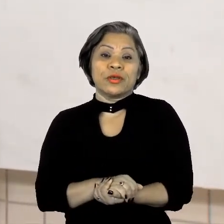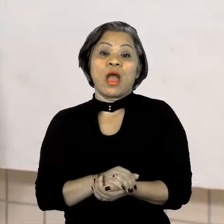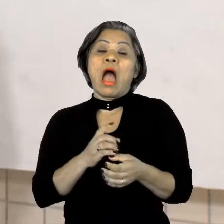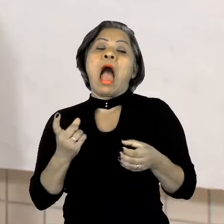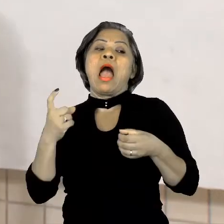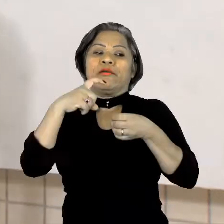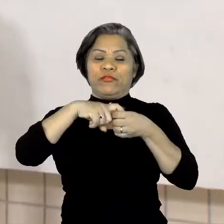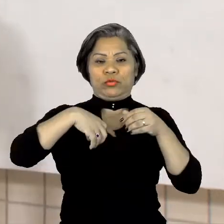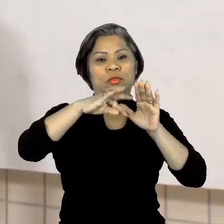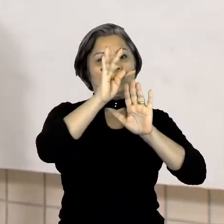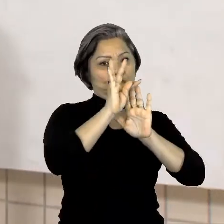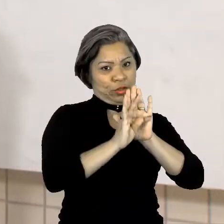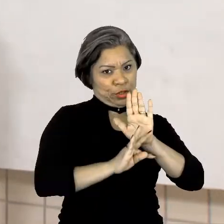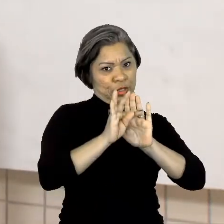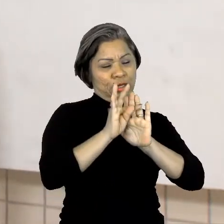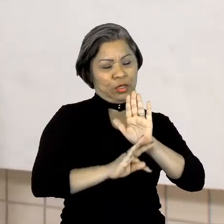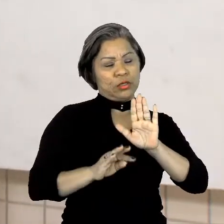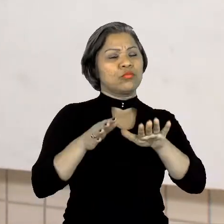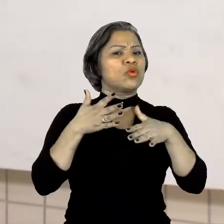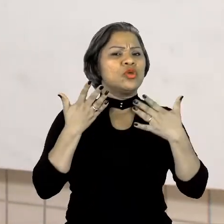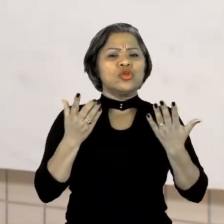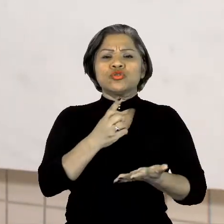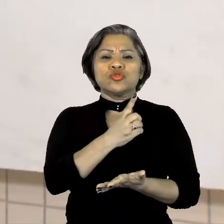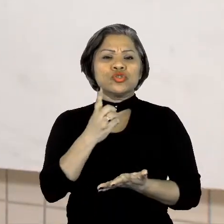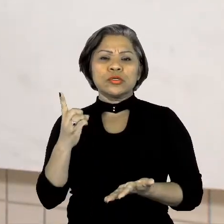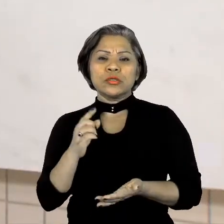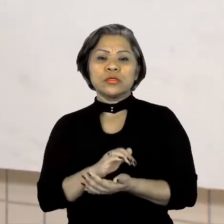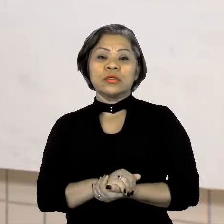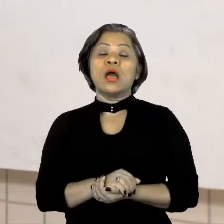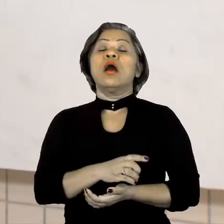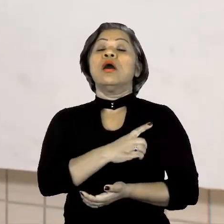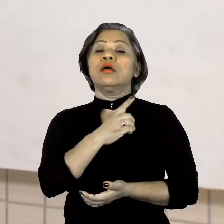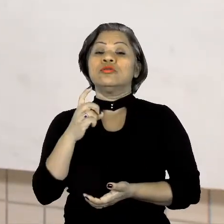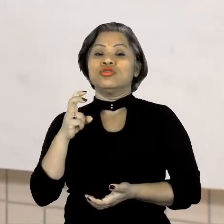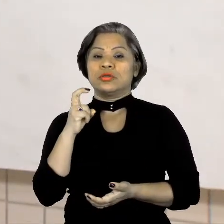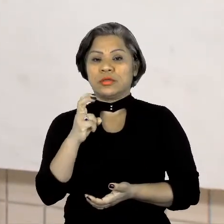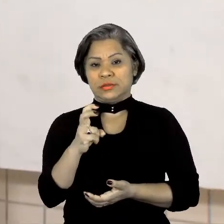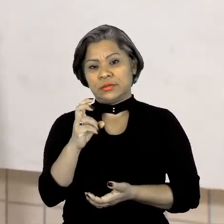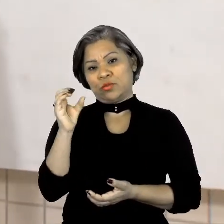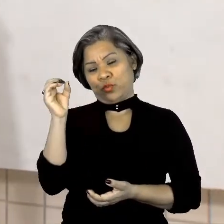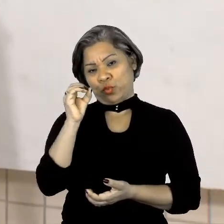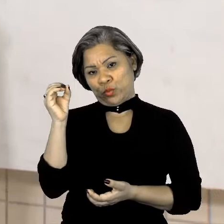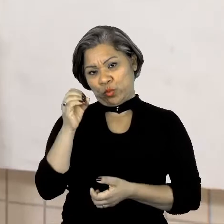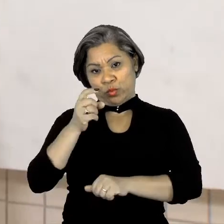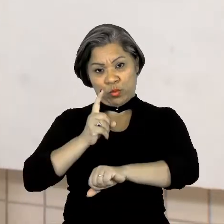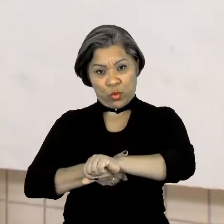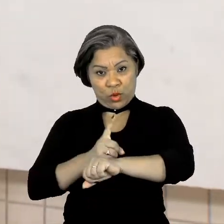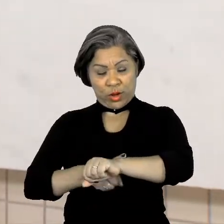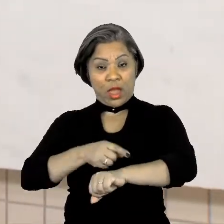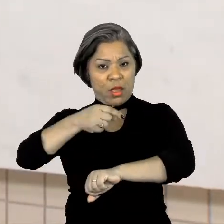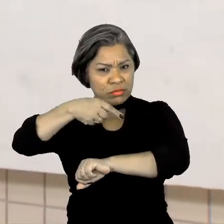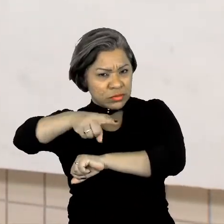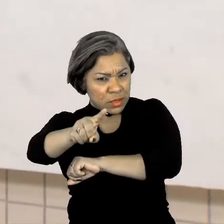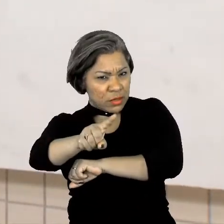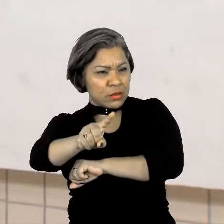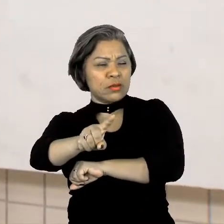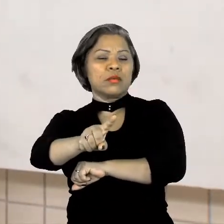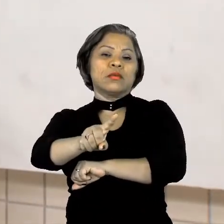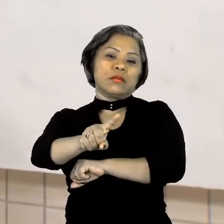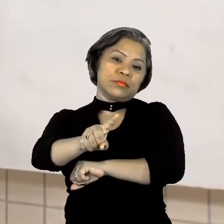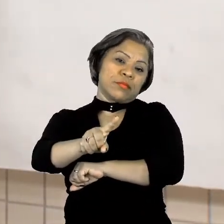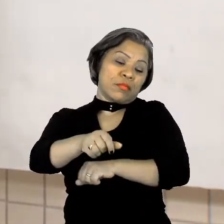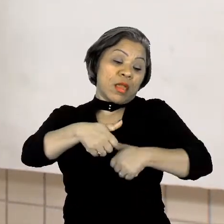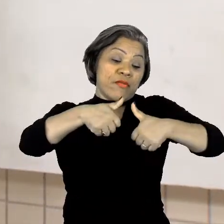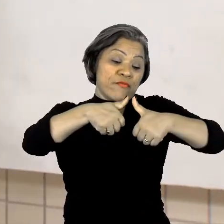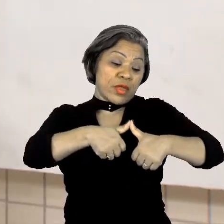lá no texto e falar que dia foi que aconteceu. Foi dia 5 de outubro, o horário que saiu, que eles ficaram lá